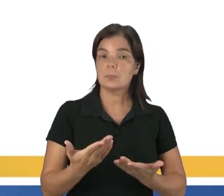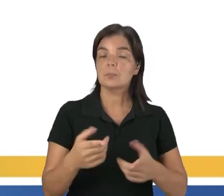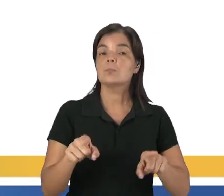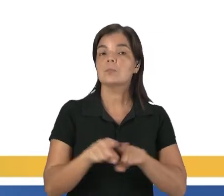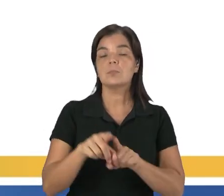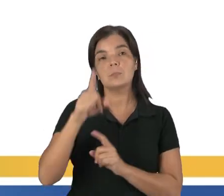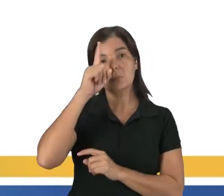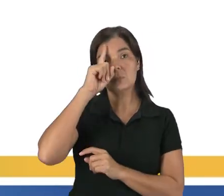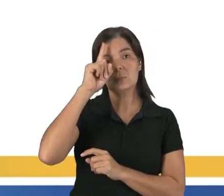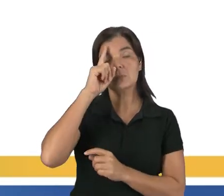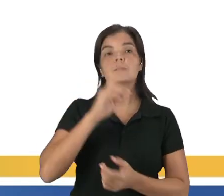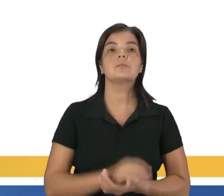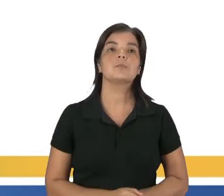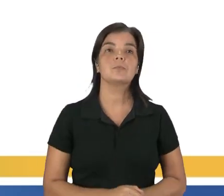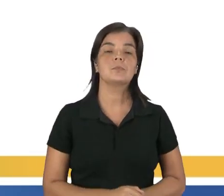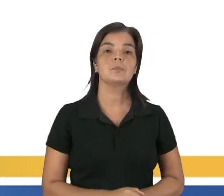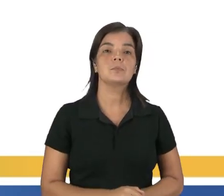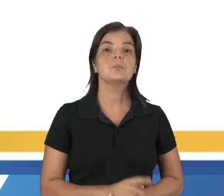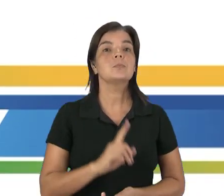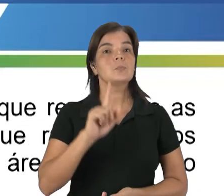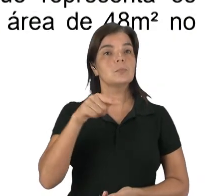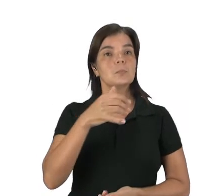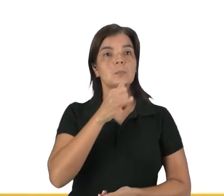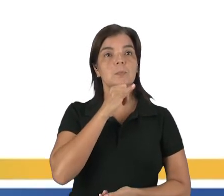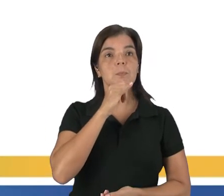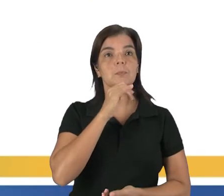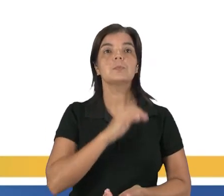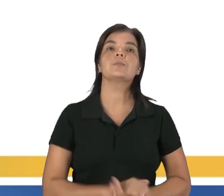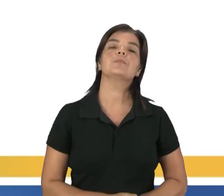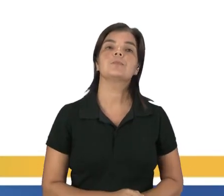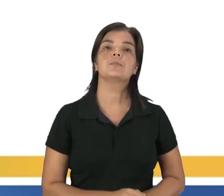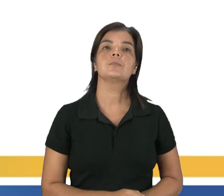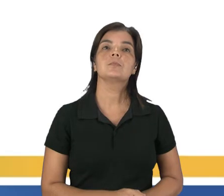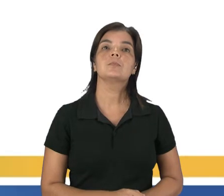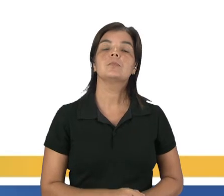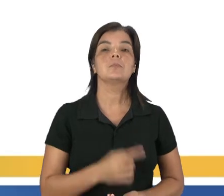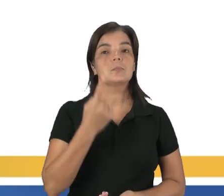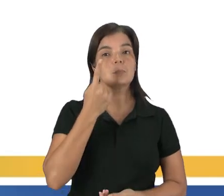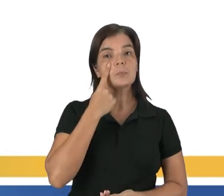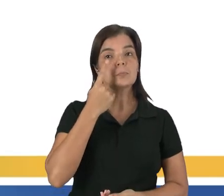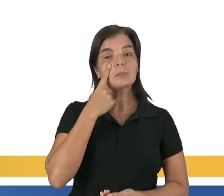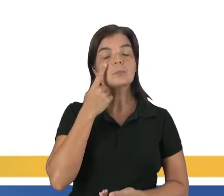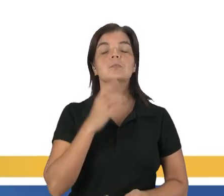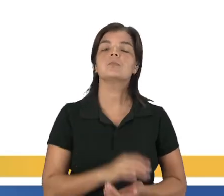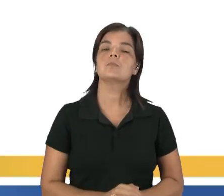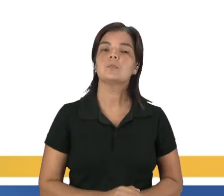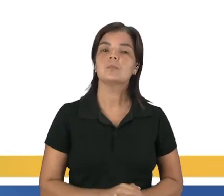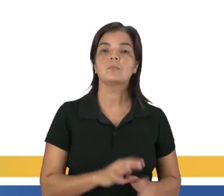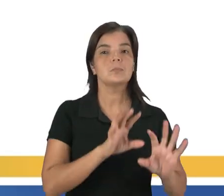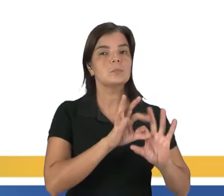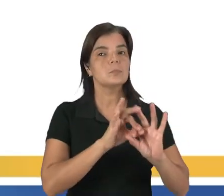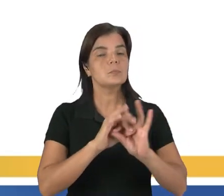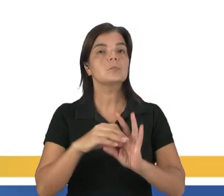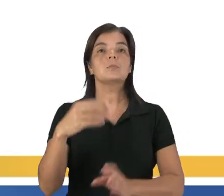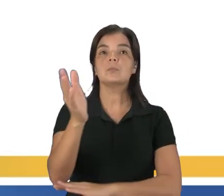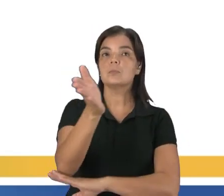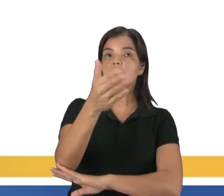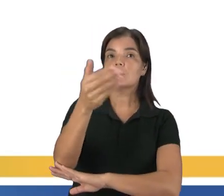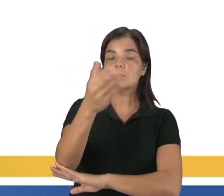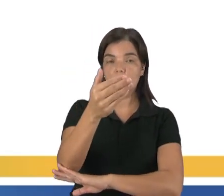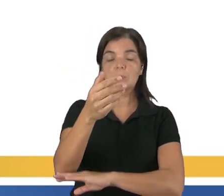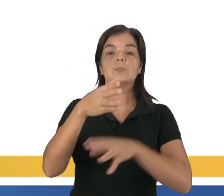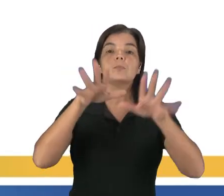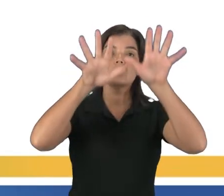uma aplicação no dia a dia. Fiz aqui meu primeiro exemplo, vamos para o próximo, né? Olha aqui uma questão bem contextualizada, né?